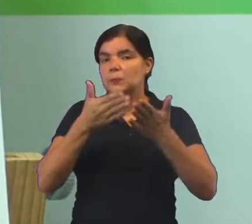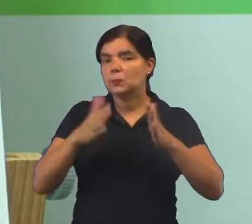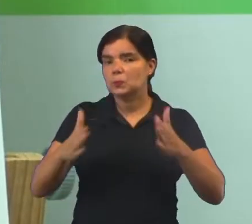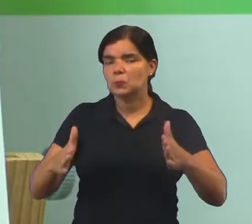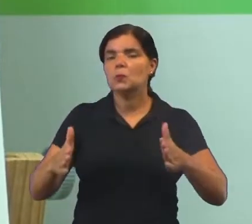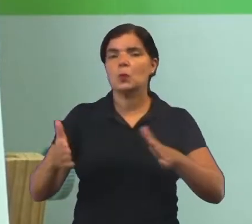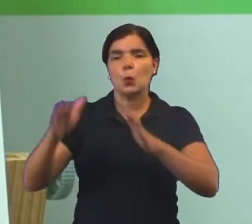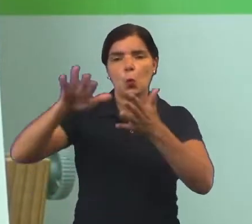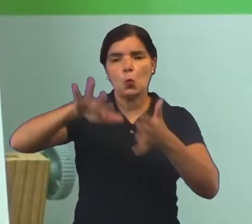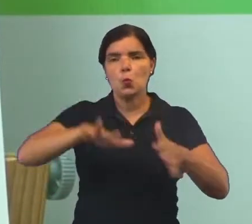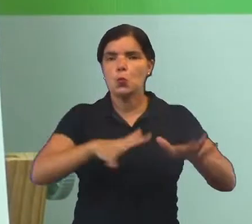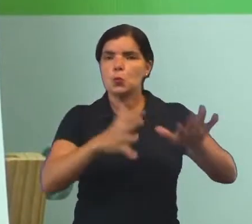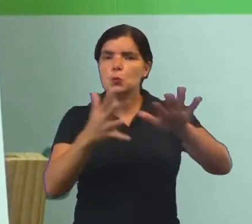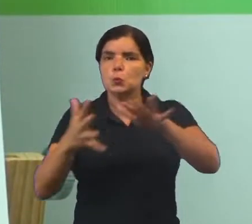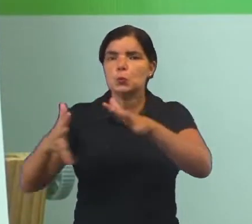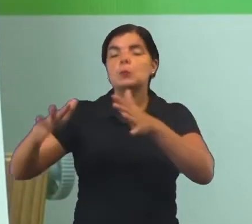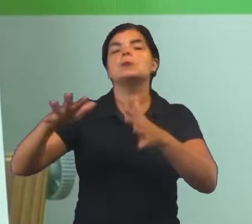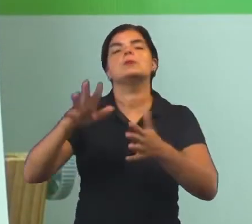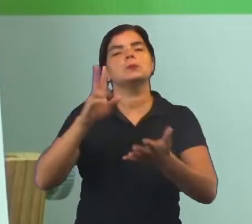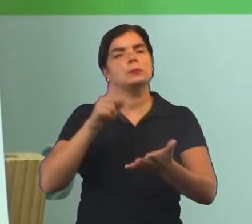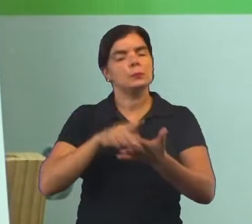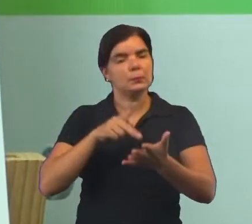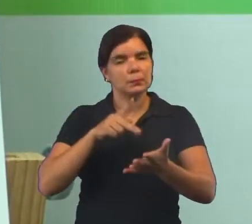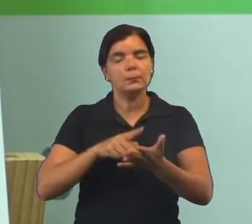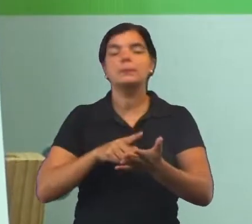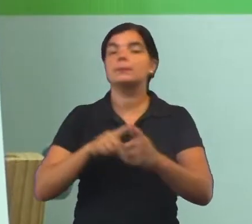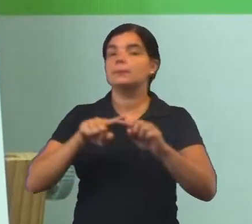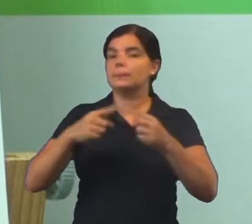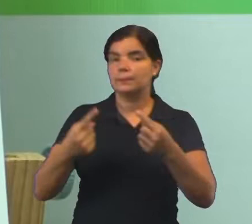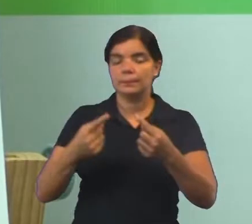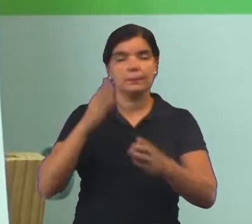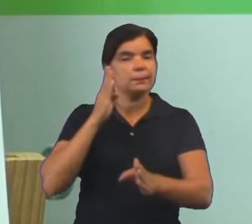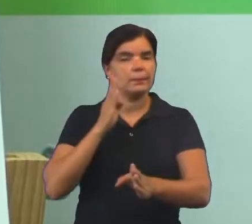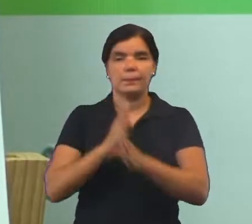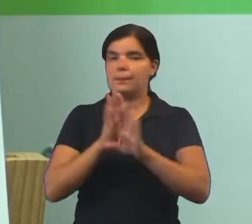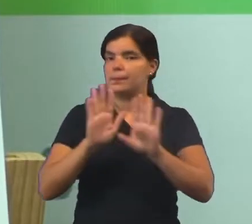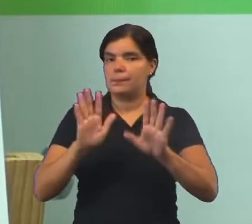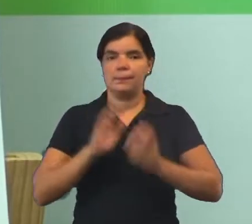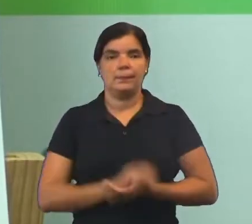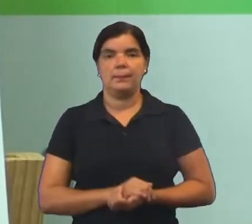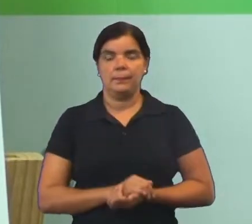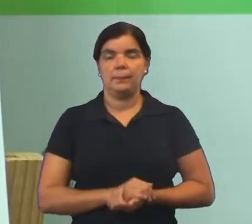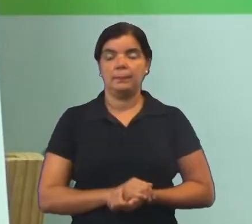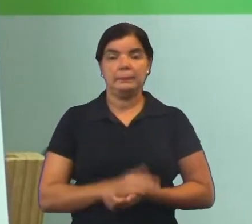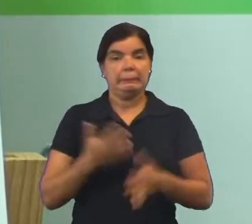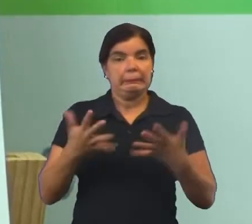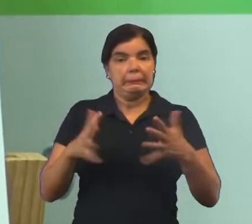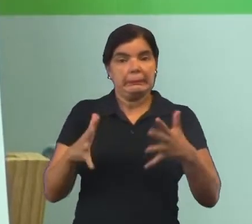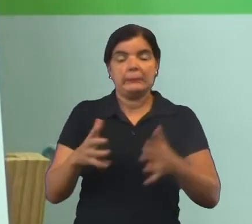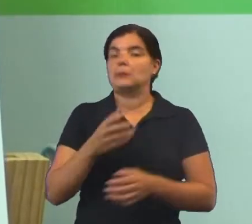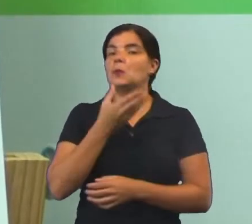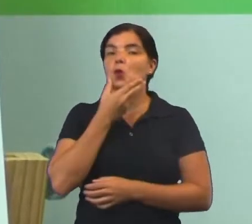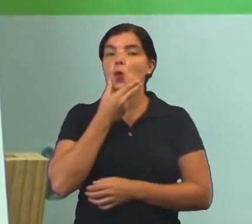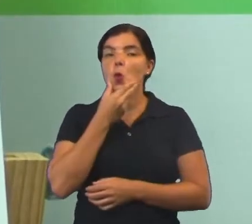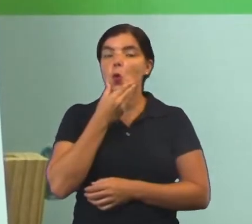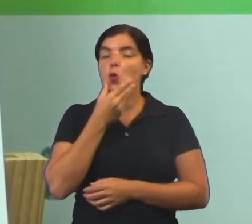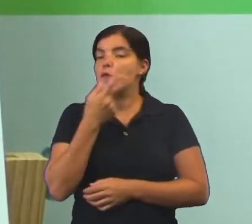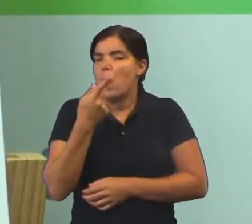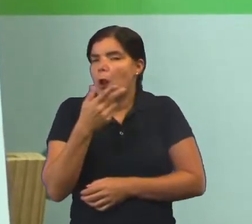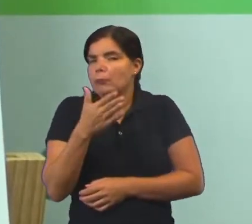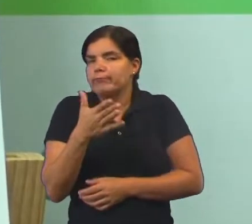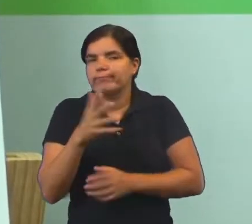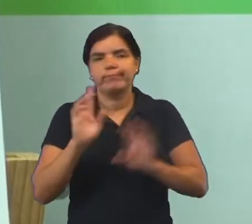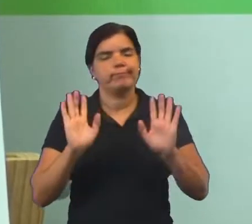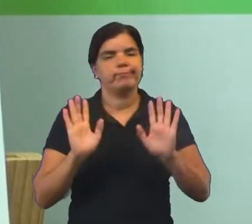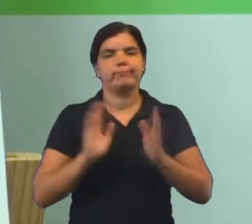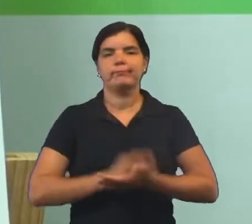muito altas, as dunas realmente eram altas, mas não foi por isso que ele ficou gaguejando e ficou